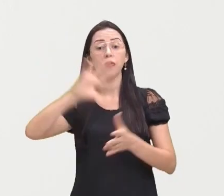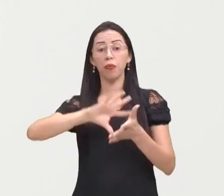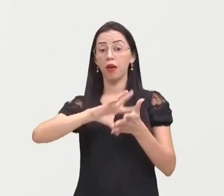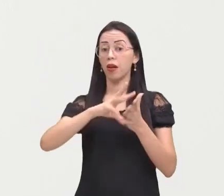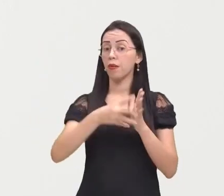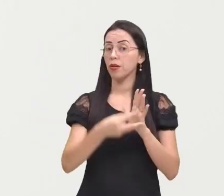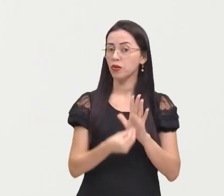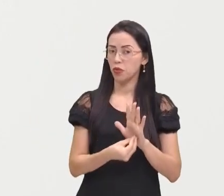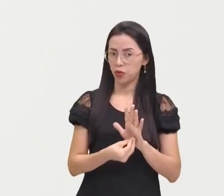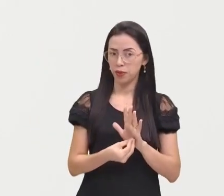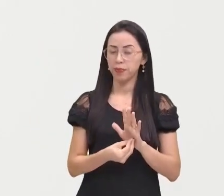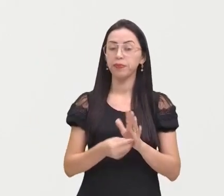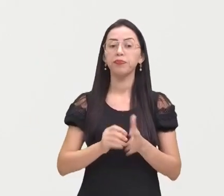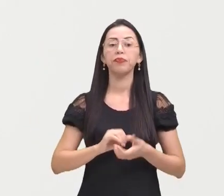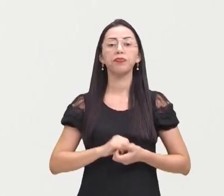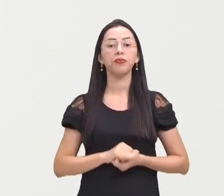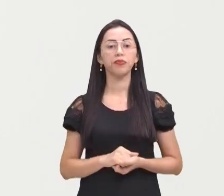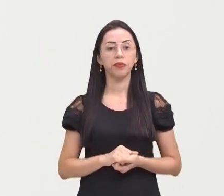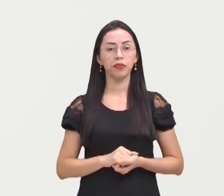Amazônia.